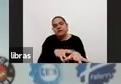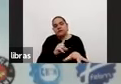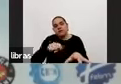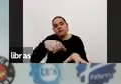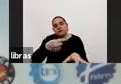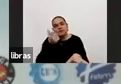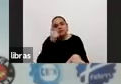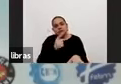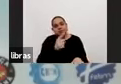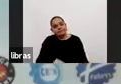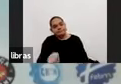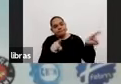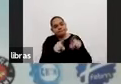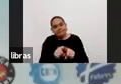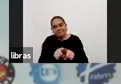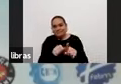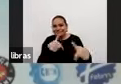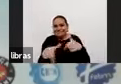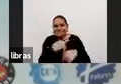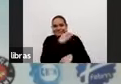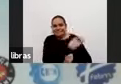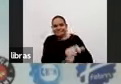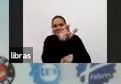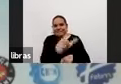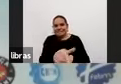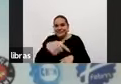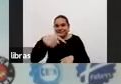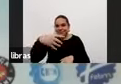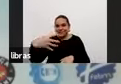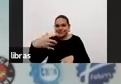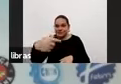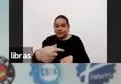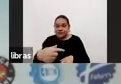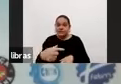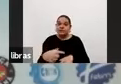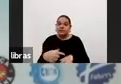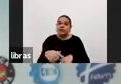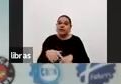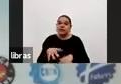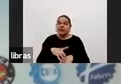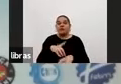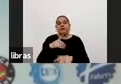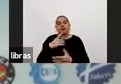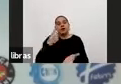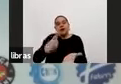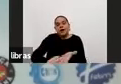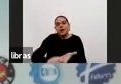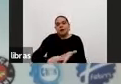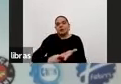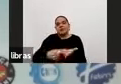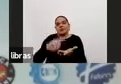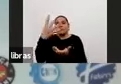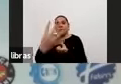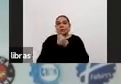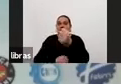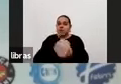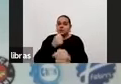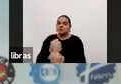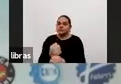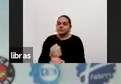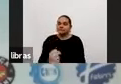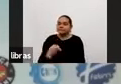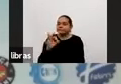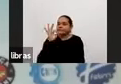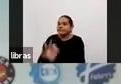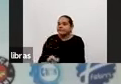reintegrados os trabalhadores, né, readmitidos, e também o acordo que foi fechado foi por 4 anos, então com certeza, 4 anos, perdão, com certeza